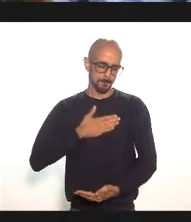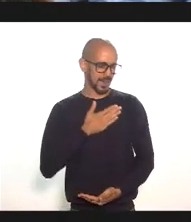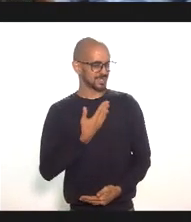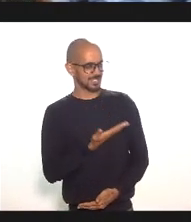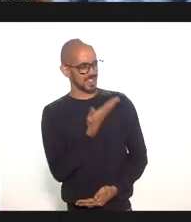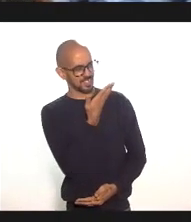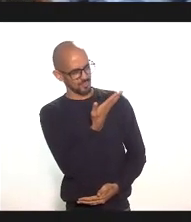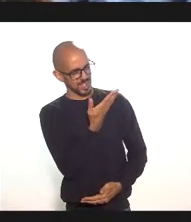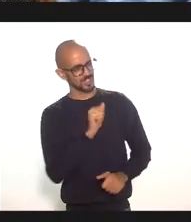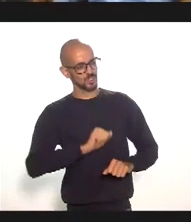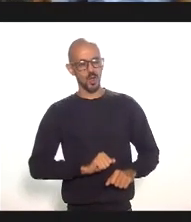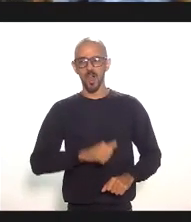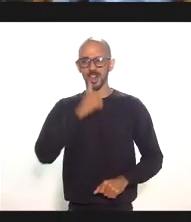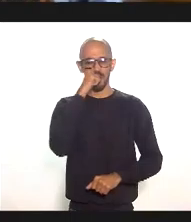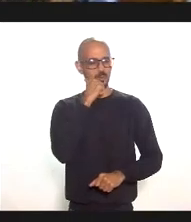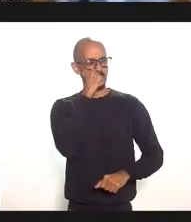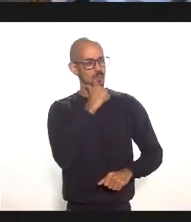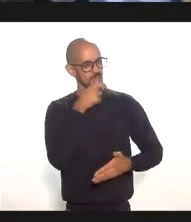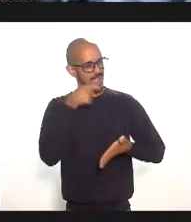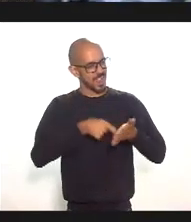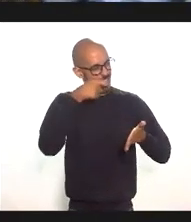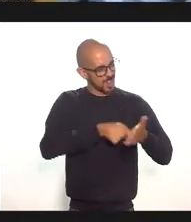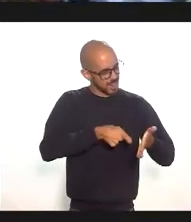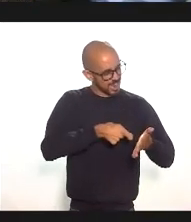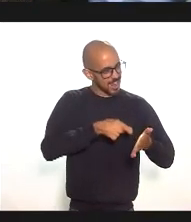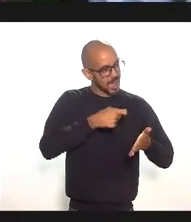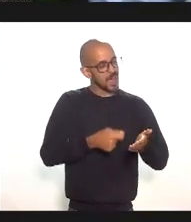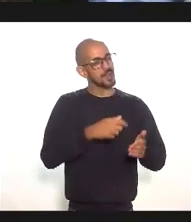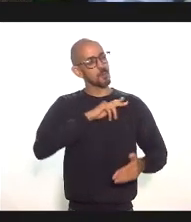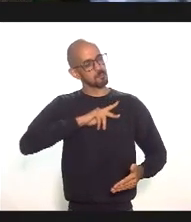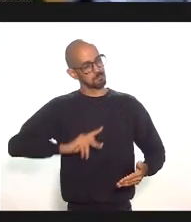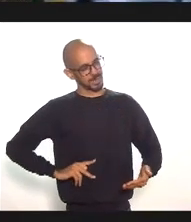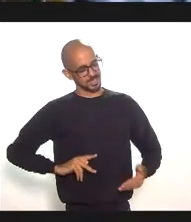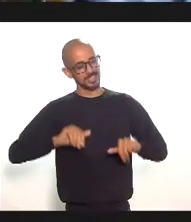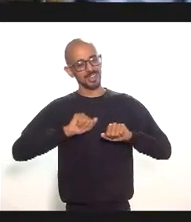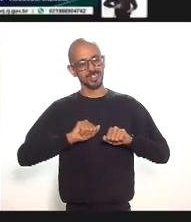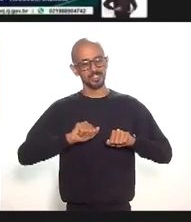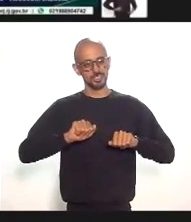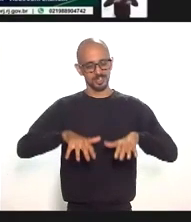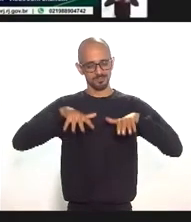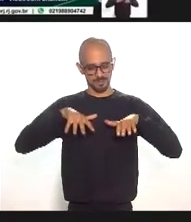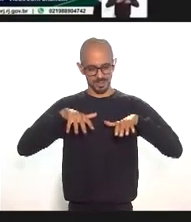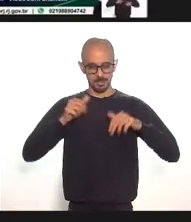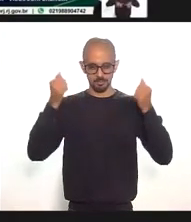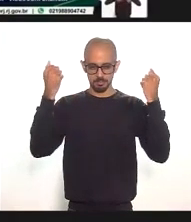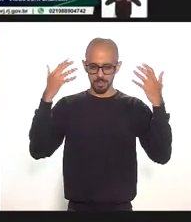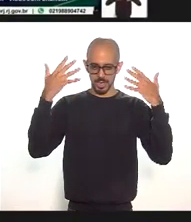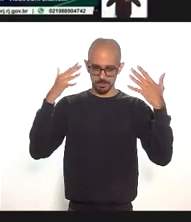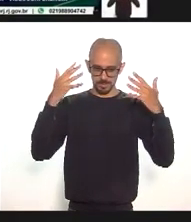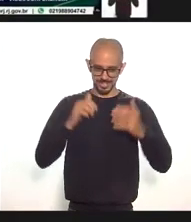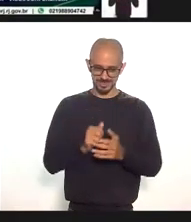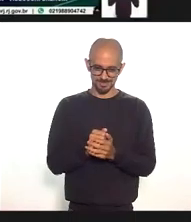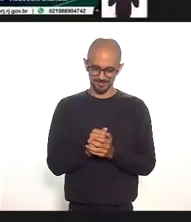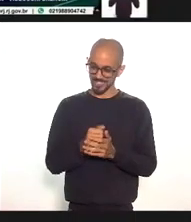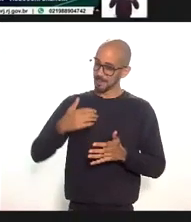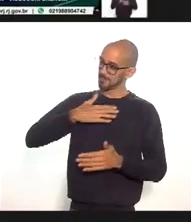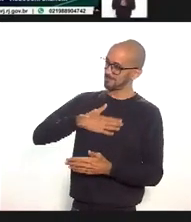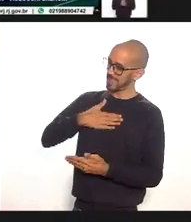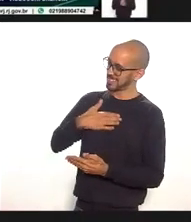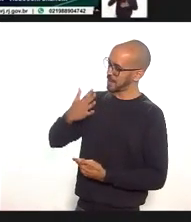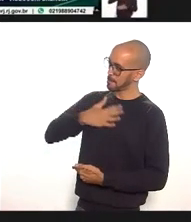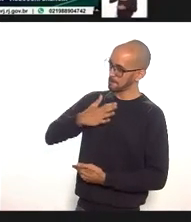aí como mulher combativa presidindo aqui nosso plenário. Parabéns. Prazer todo meu e continuamos sim nessa